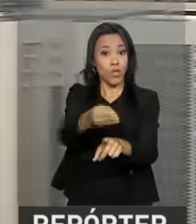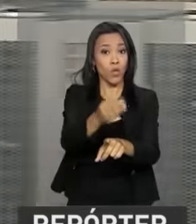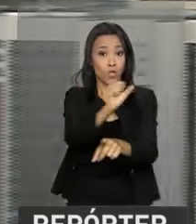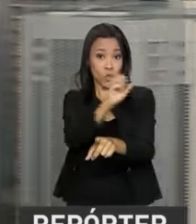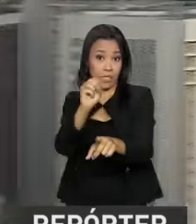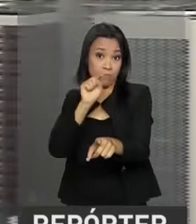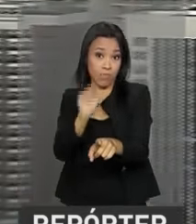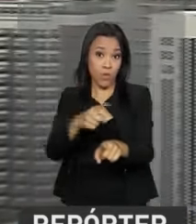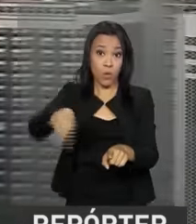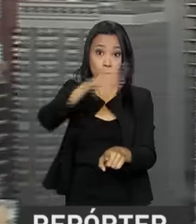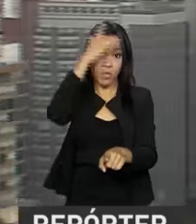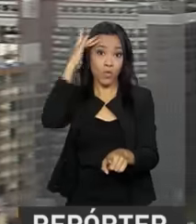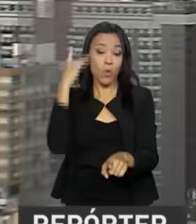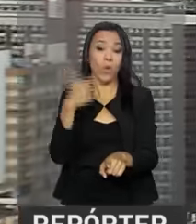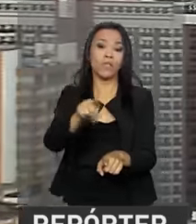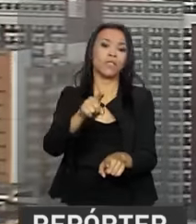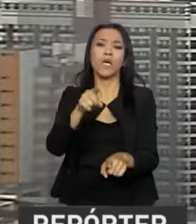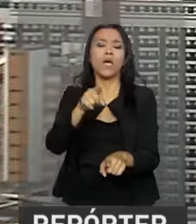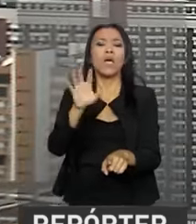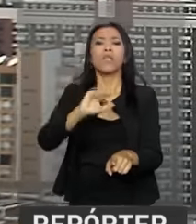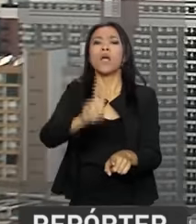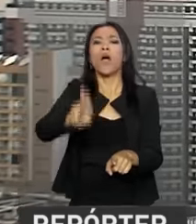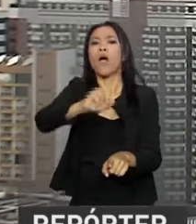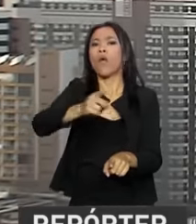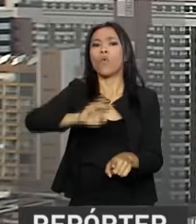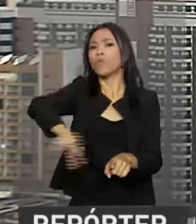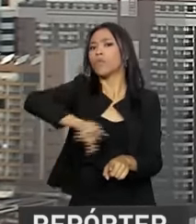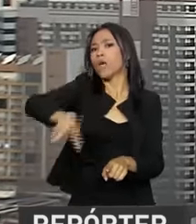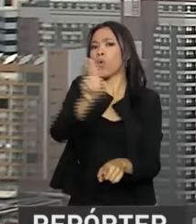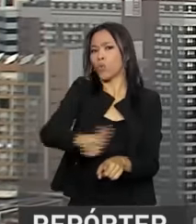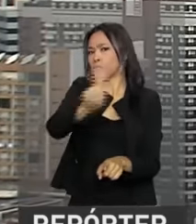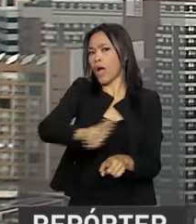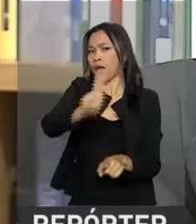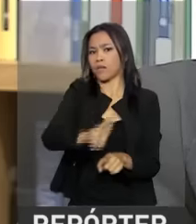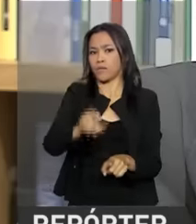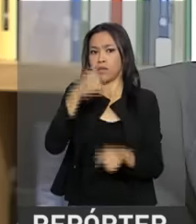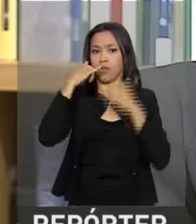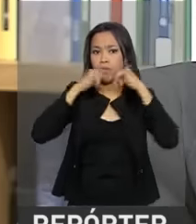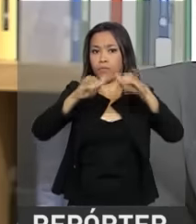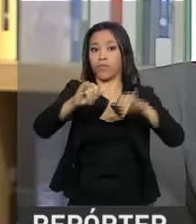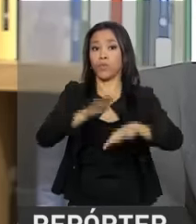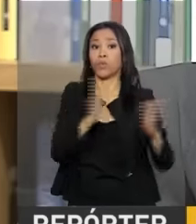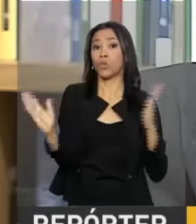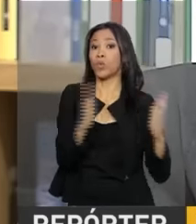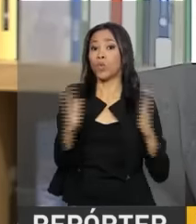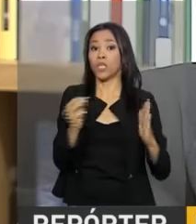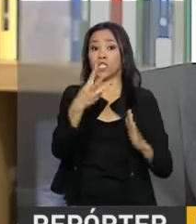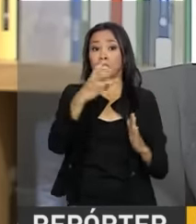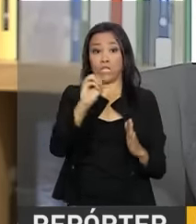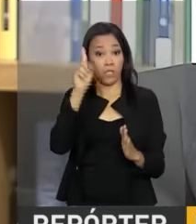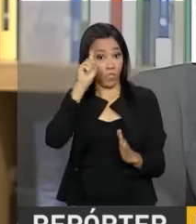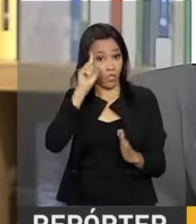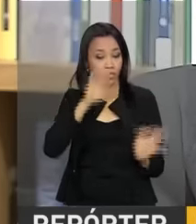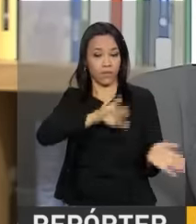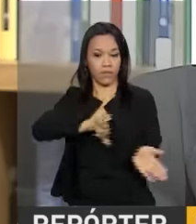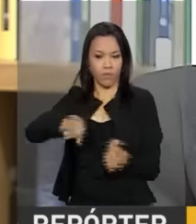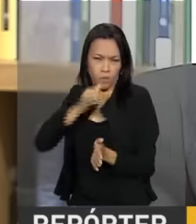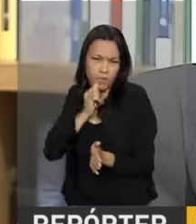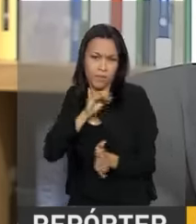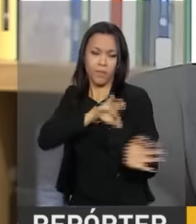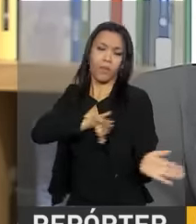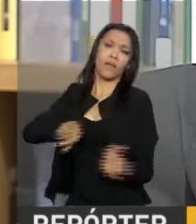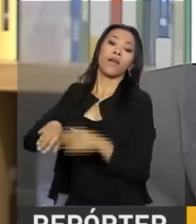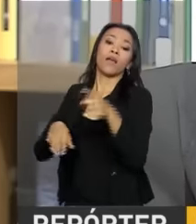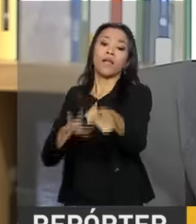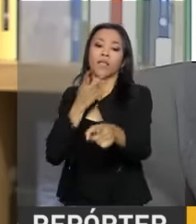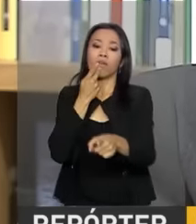habitantes ficasse sem consumir energia elétrica durante 30 dias essa economia apesar de percentualmente ser praticamente a mesma do